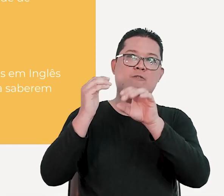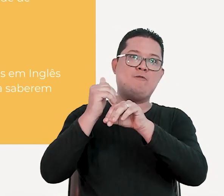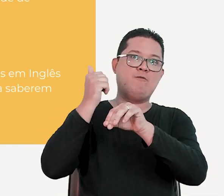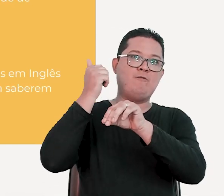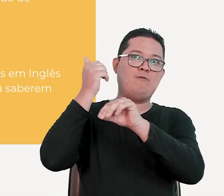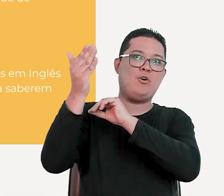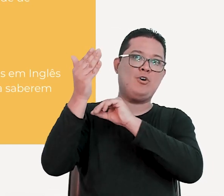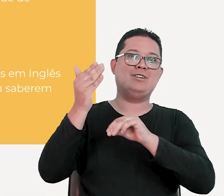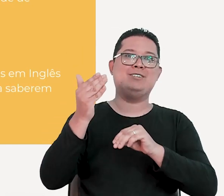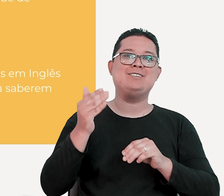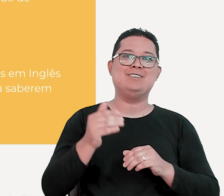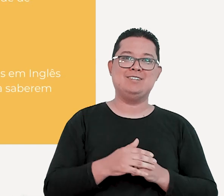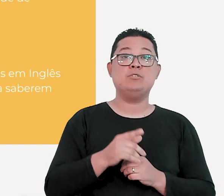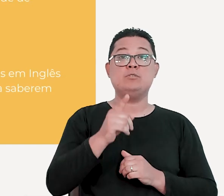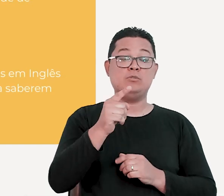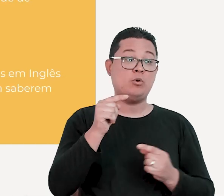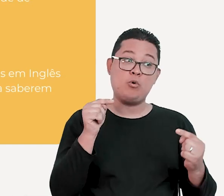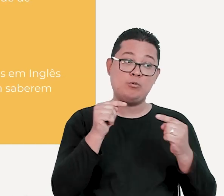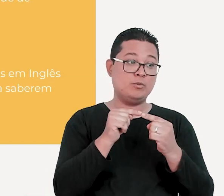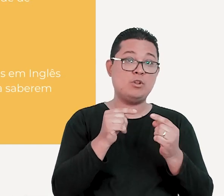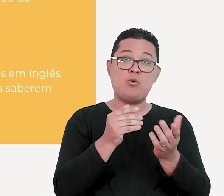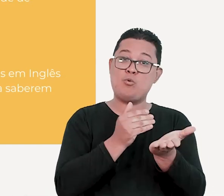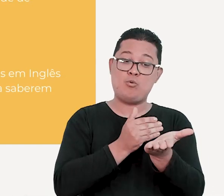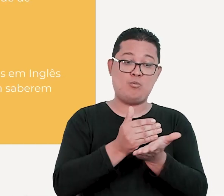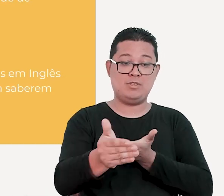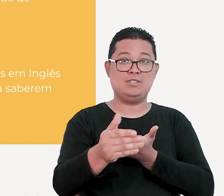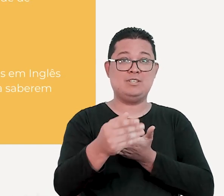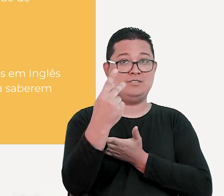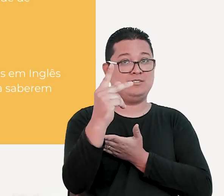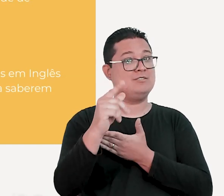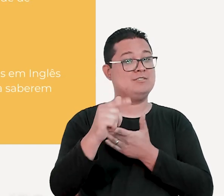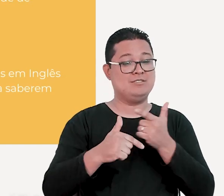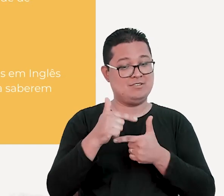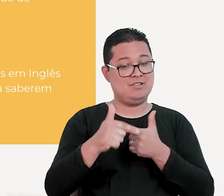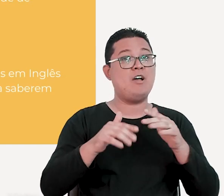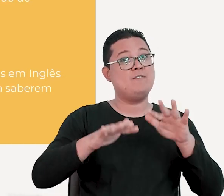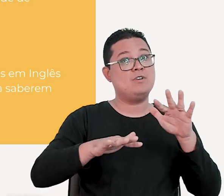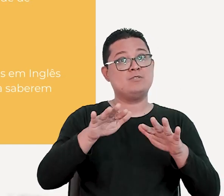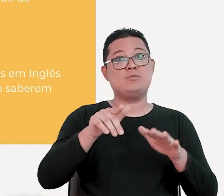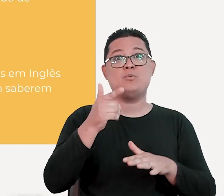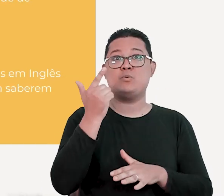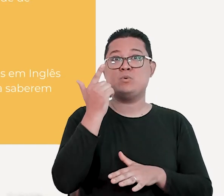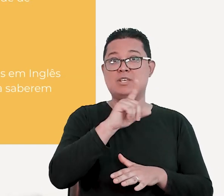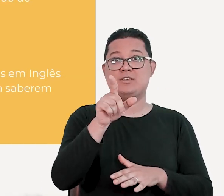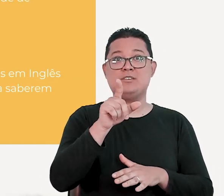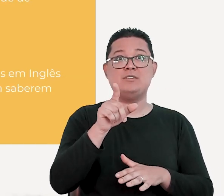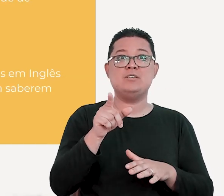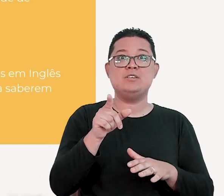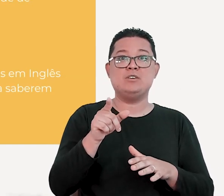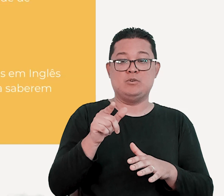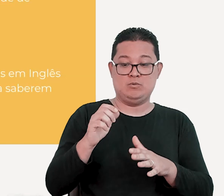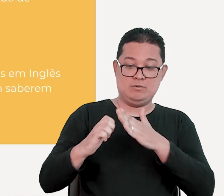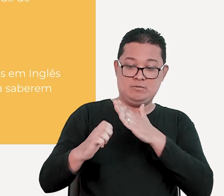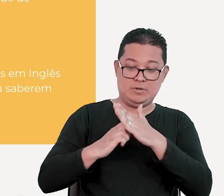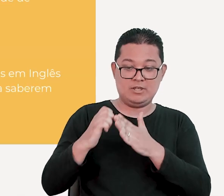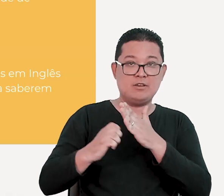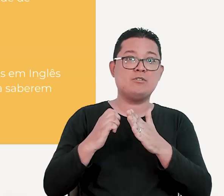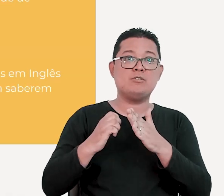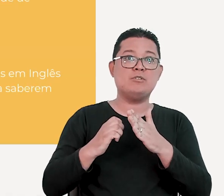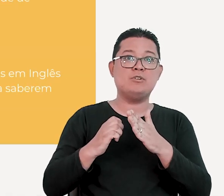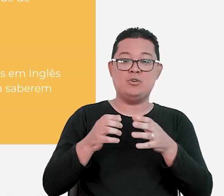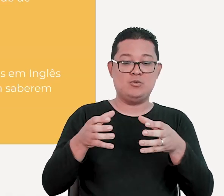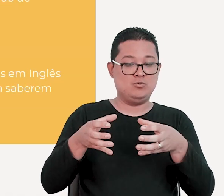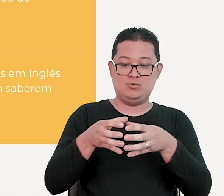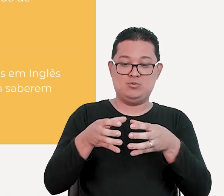da sua rede de trabalho. Às vezes você pode conseguir um emprego num grupo. Eu, por exemplo, eu consegui um emprego num grupo de